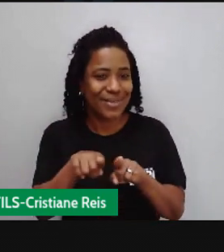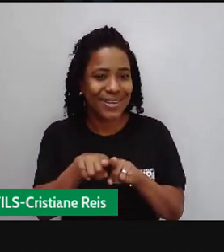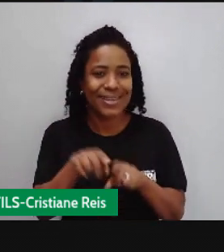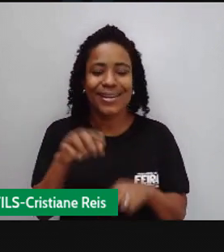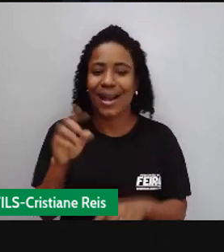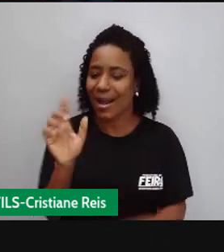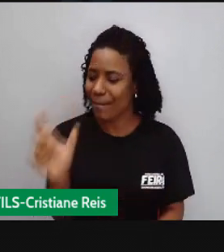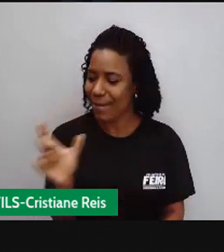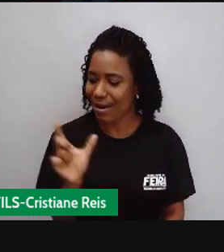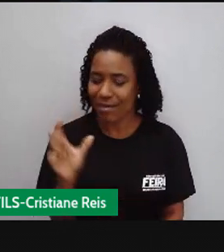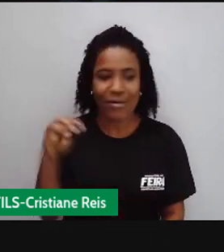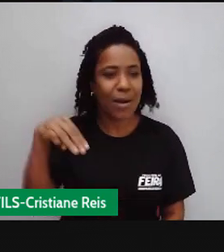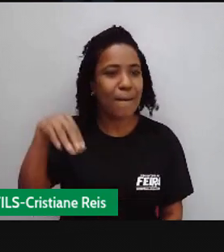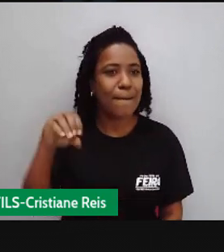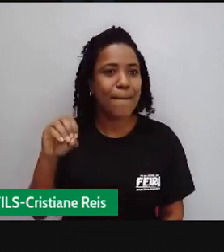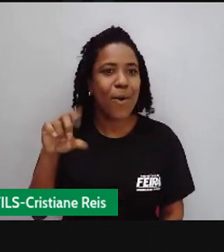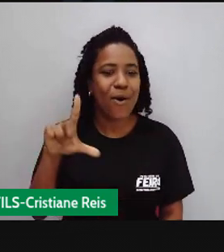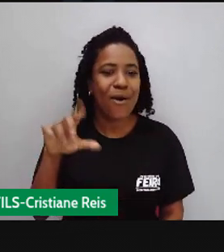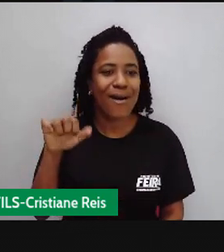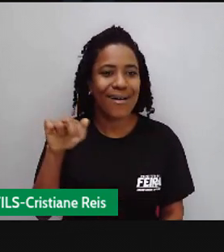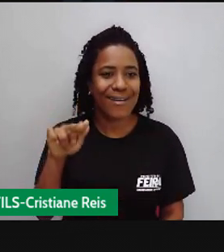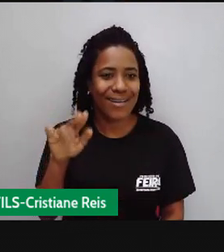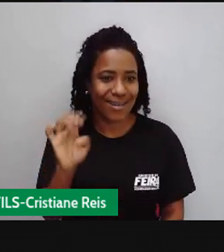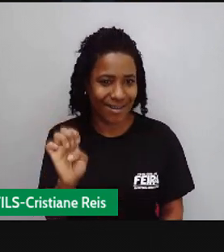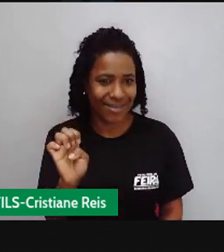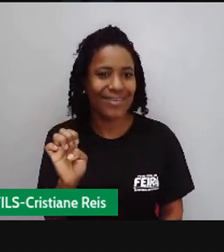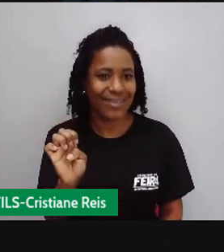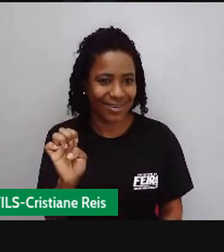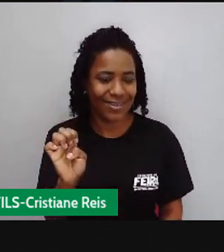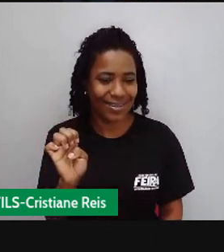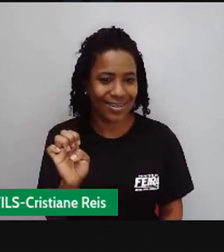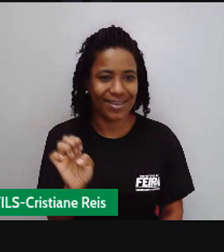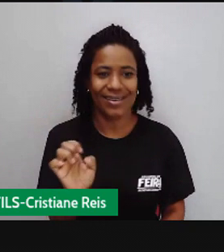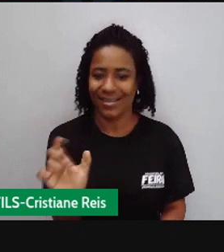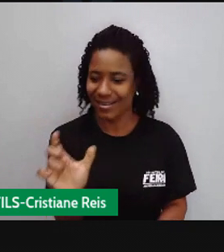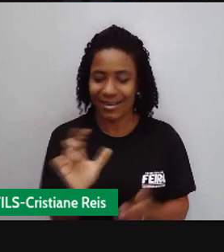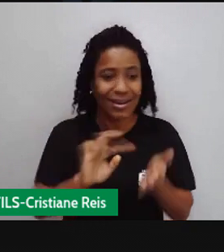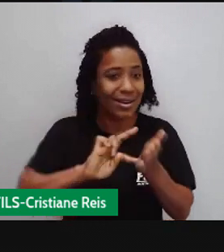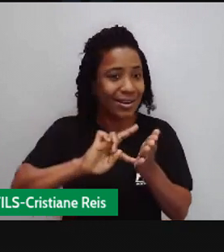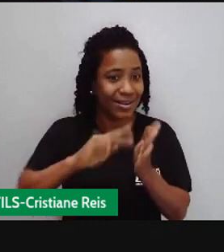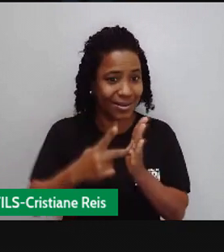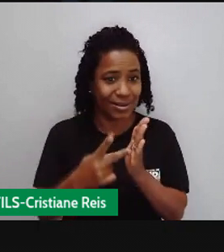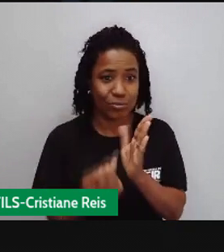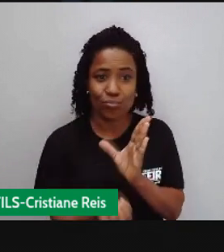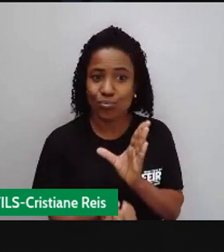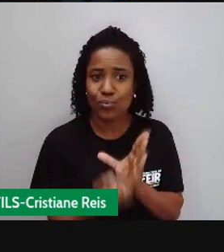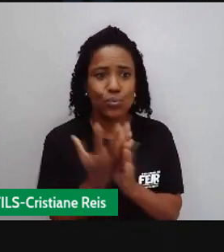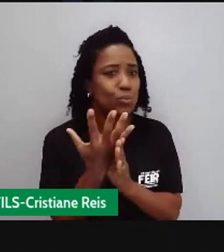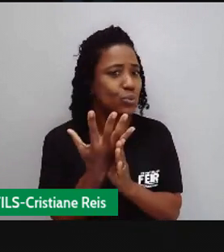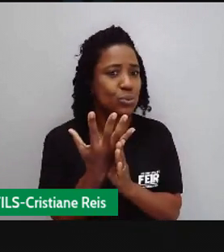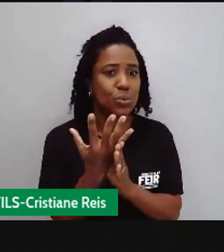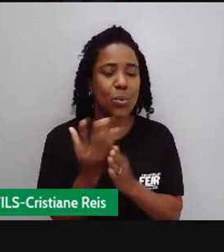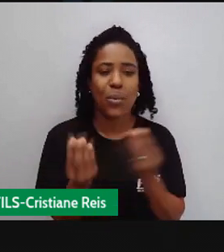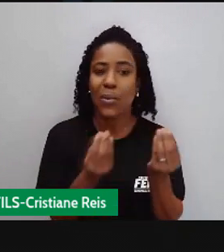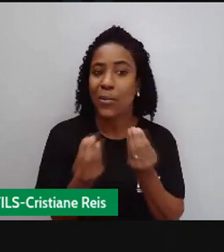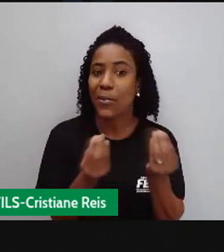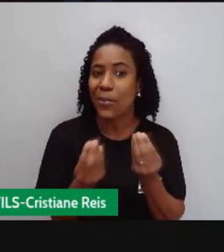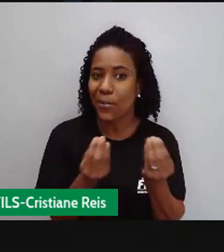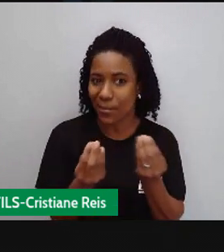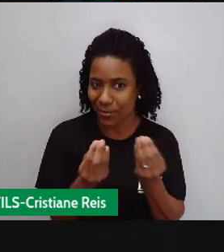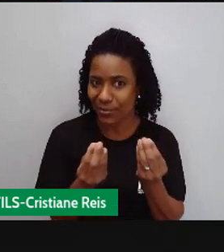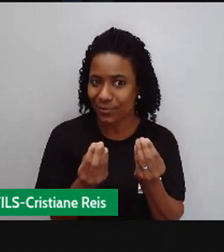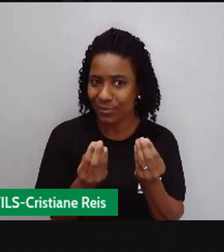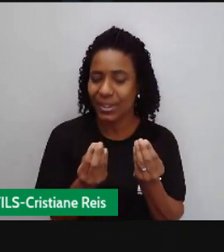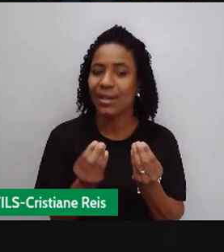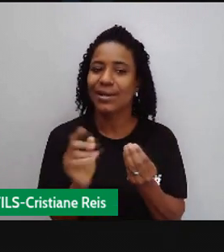questões aí relacionadas também à criança ou a menino. A Pro foi em busca também aí da origem, de onde vem